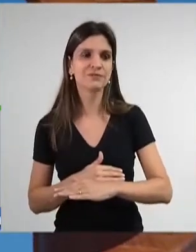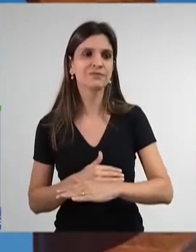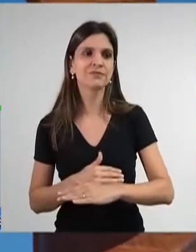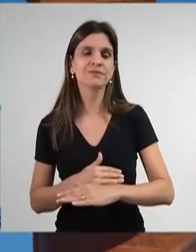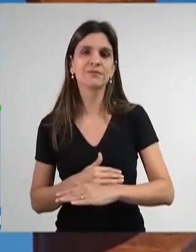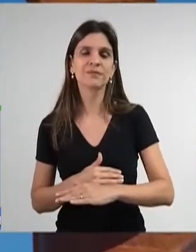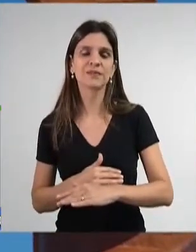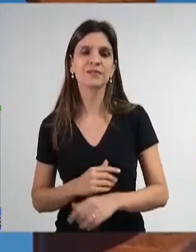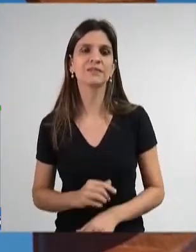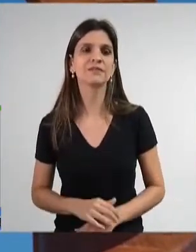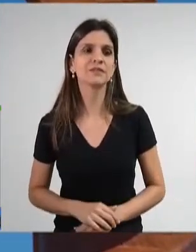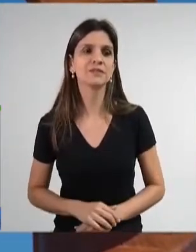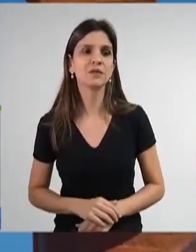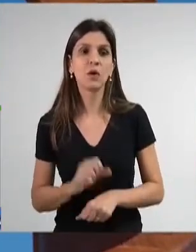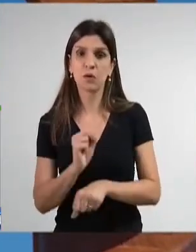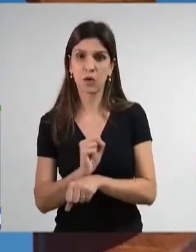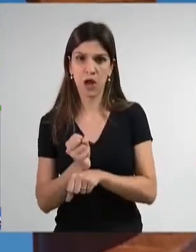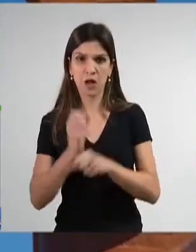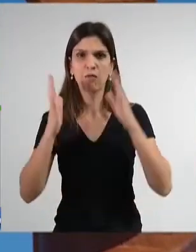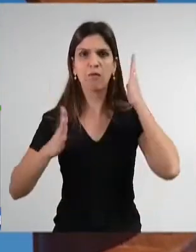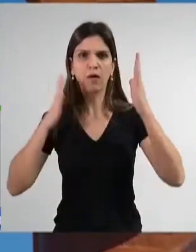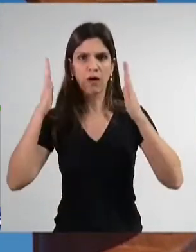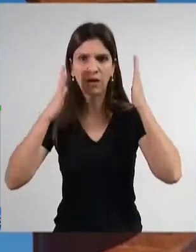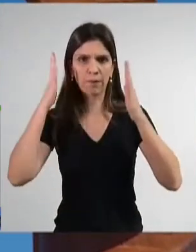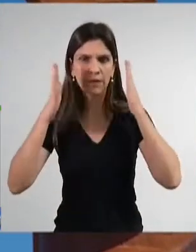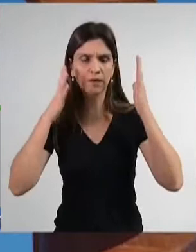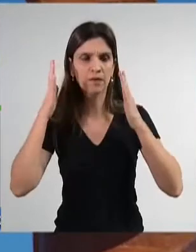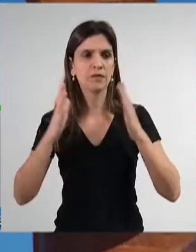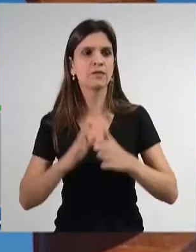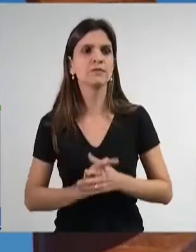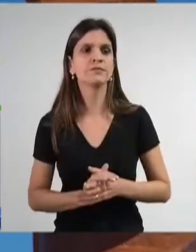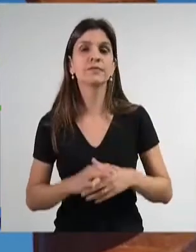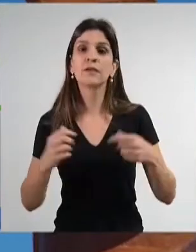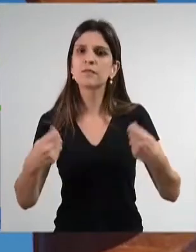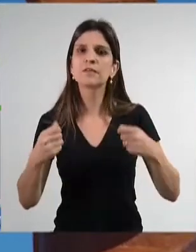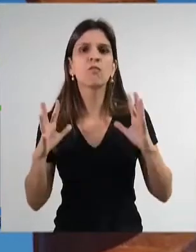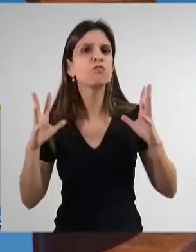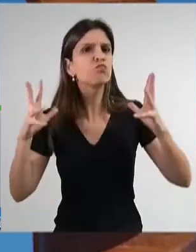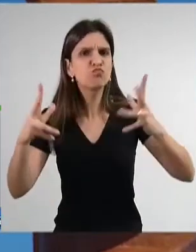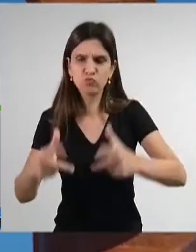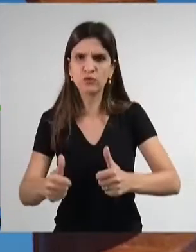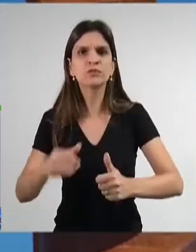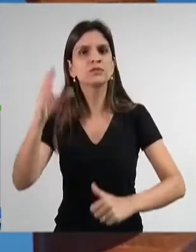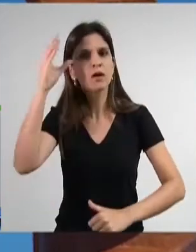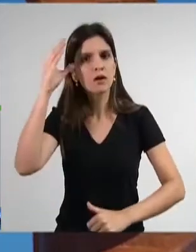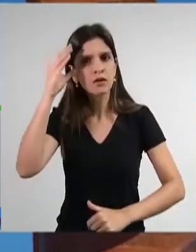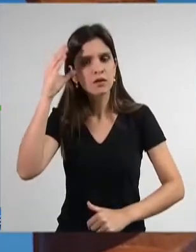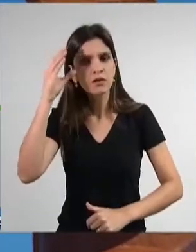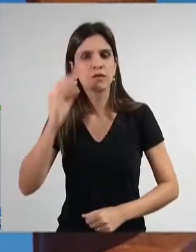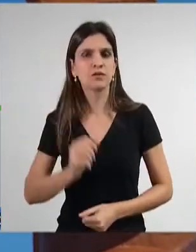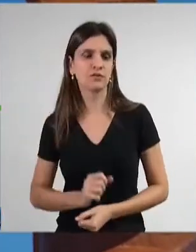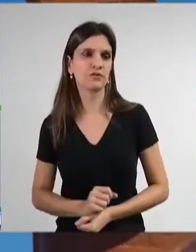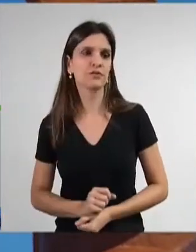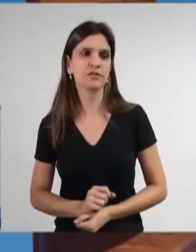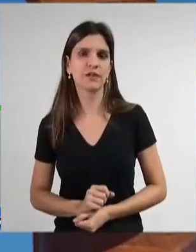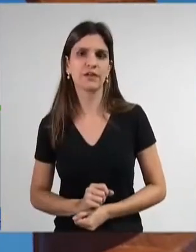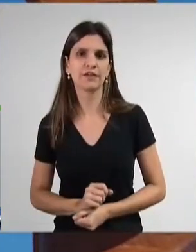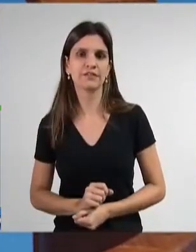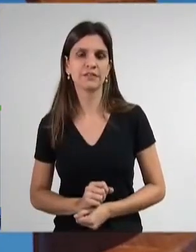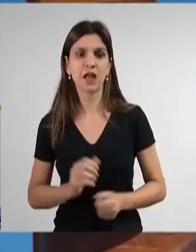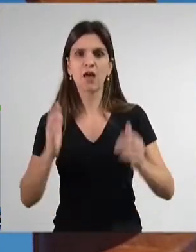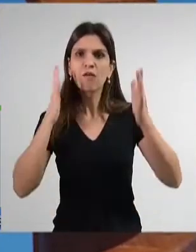que tem que possuir essa consciência de que eles são os veículos